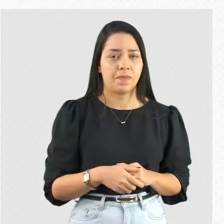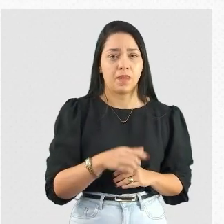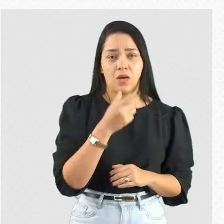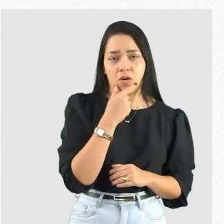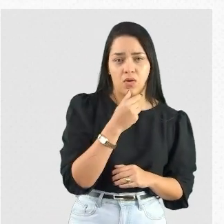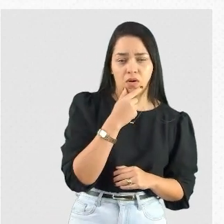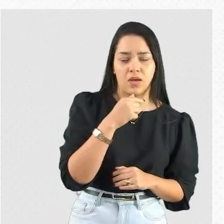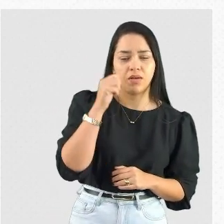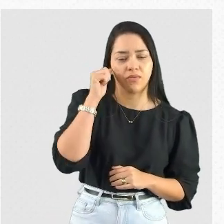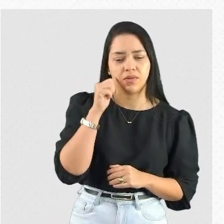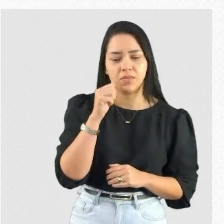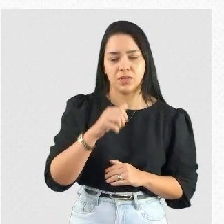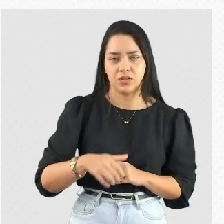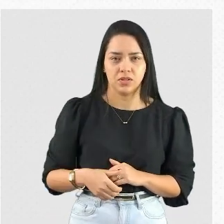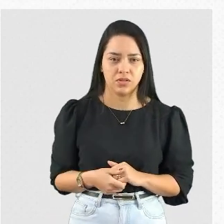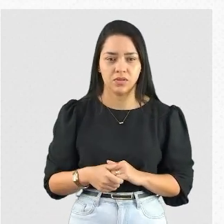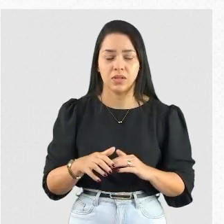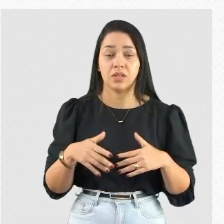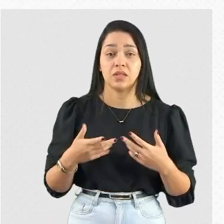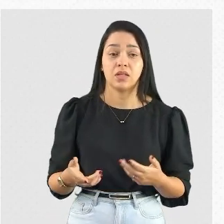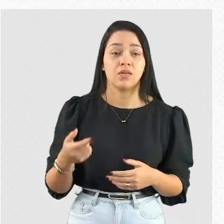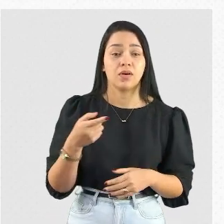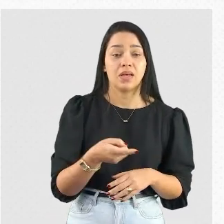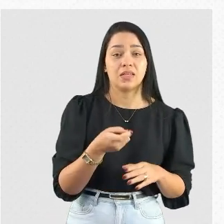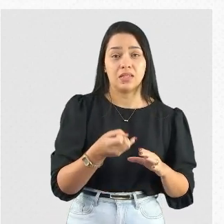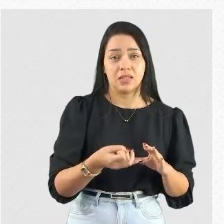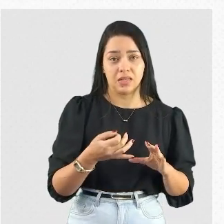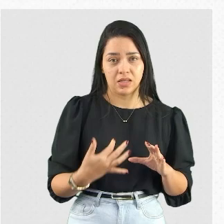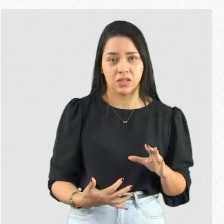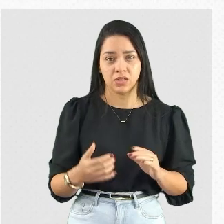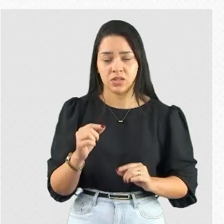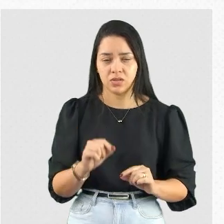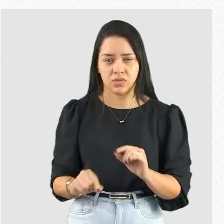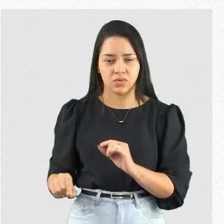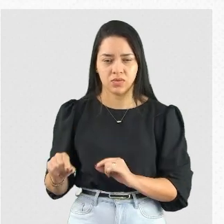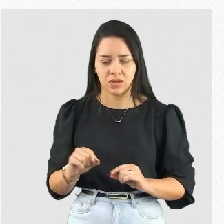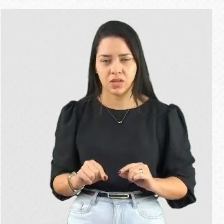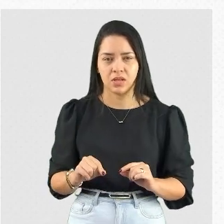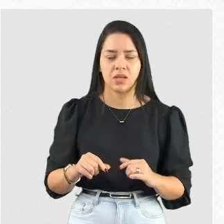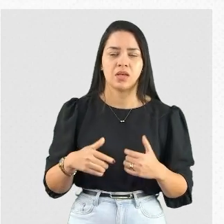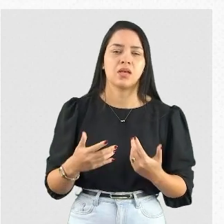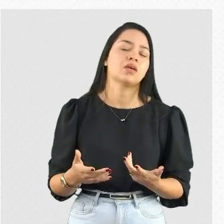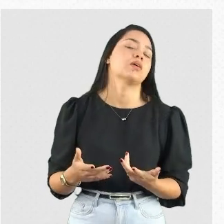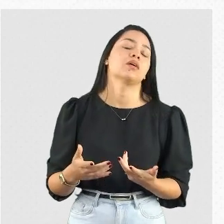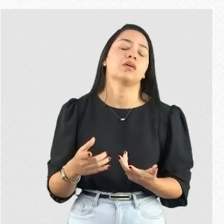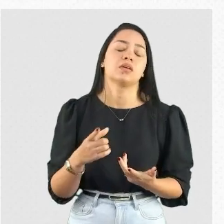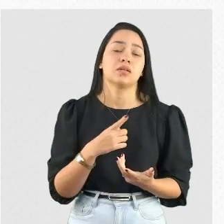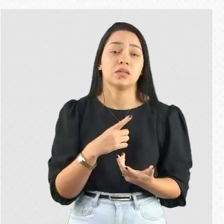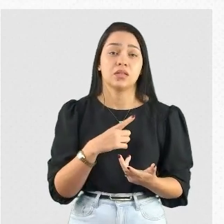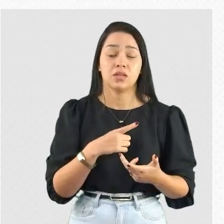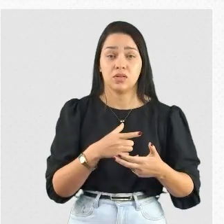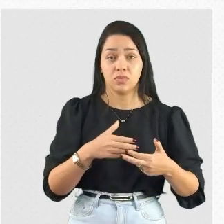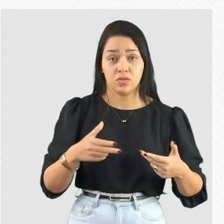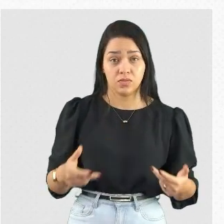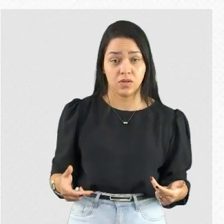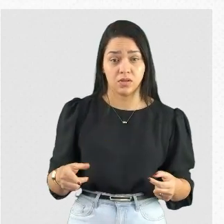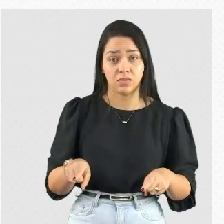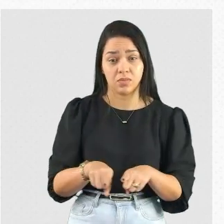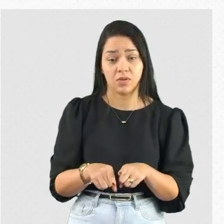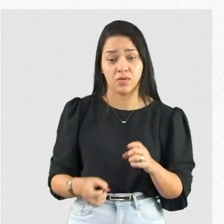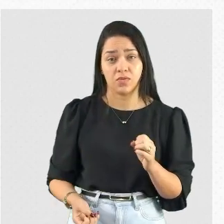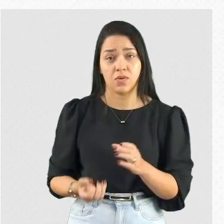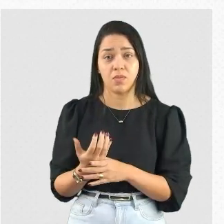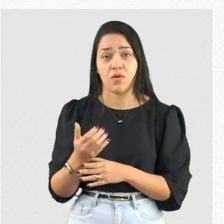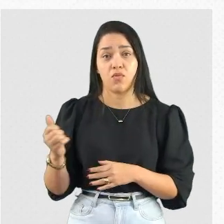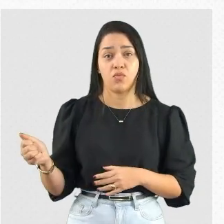e de um gameta feminino. Então, essas características, elas se segregavam, né? Através dos gametas e formavam, então,